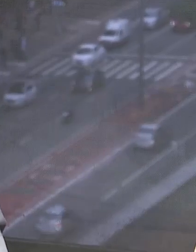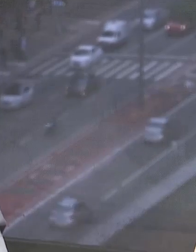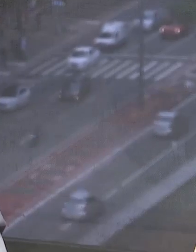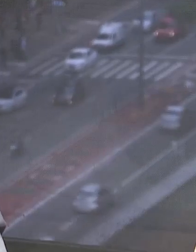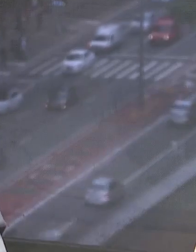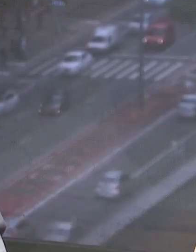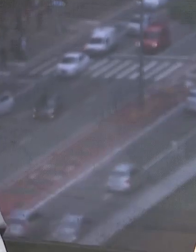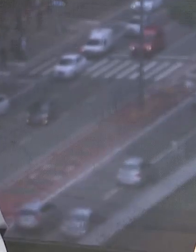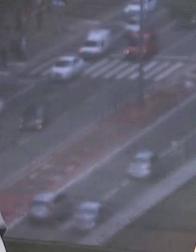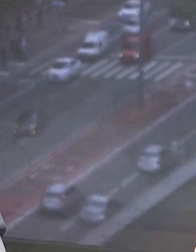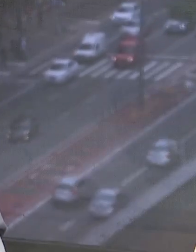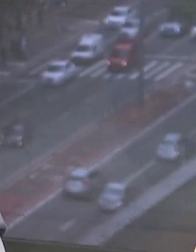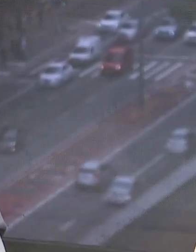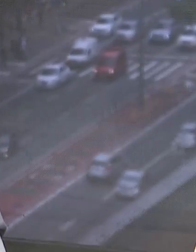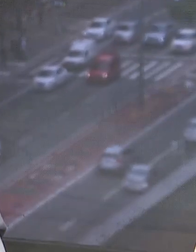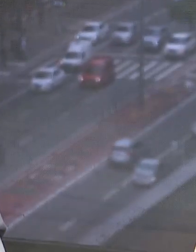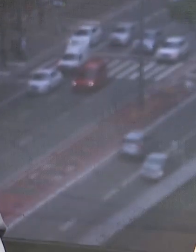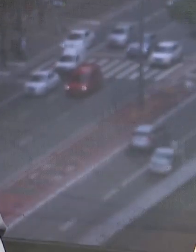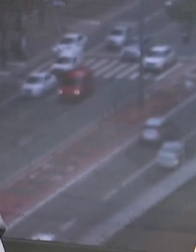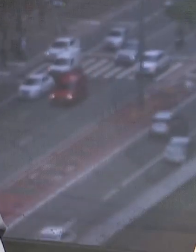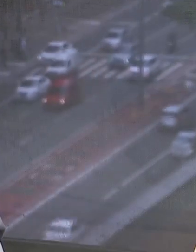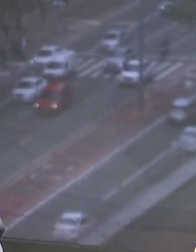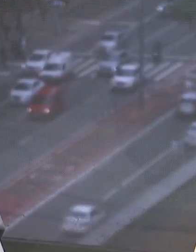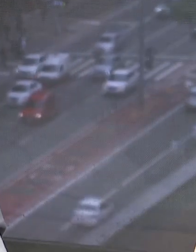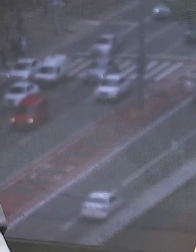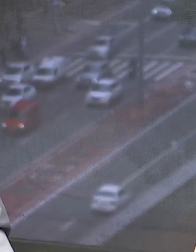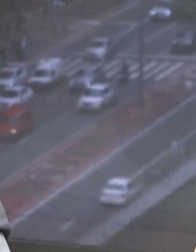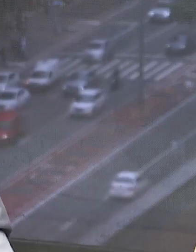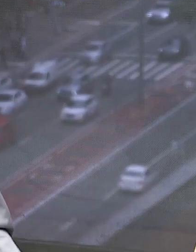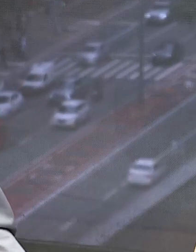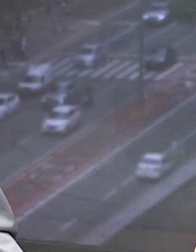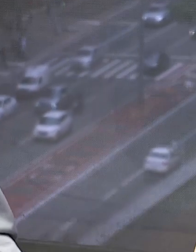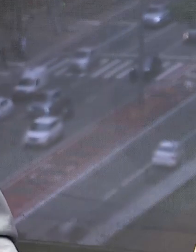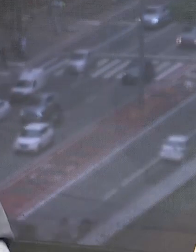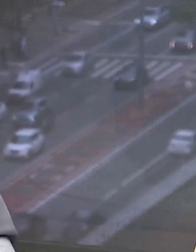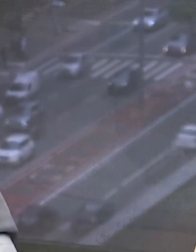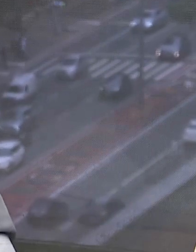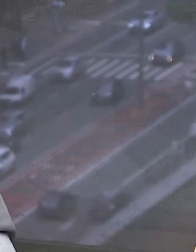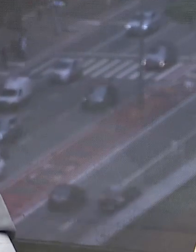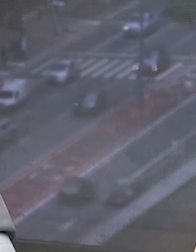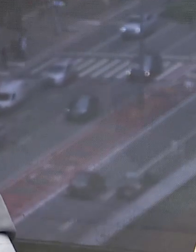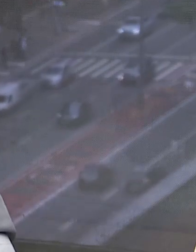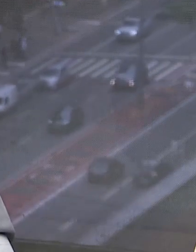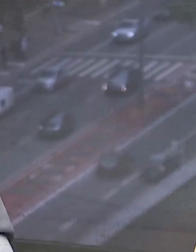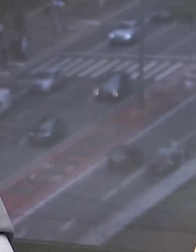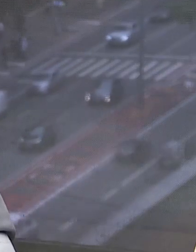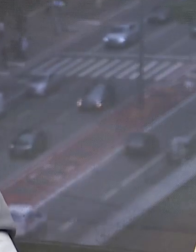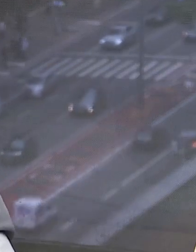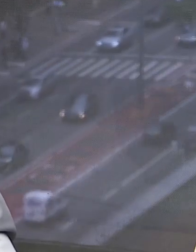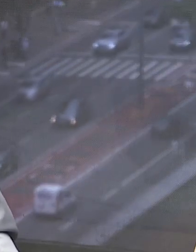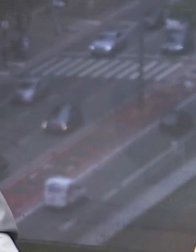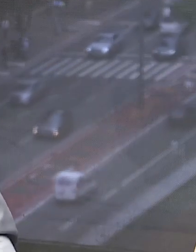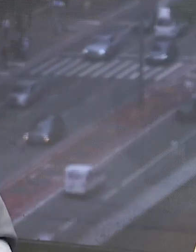Nesta terça-feira, o presidente Lula assinou dois decretos para aumentar o diálogo entre o governo e a sociedade civil. Os textos criam o